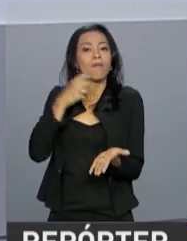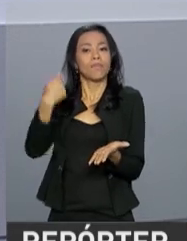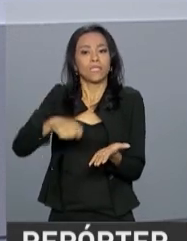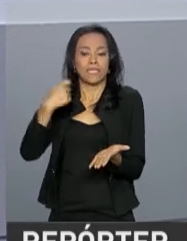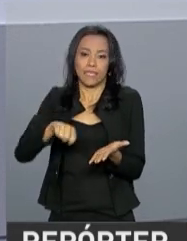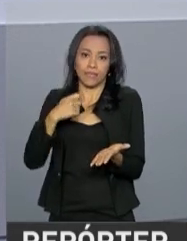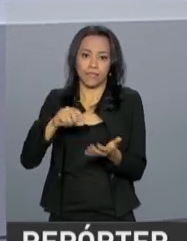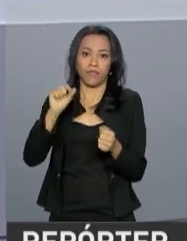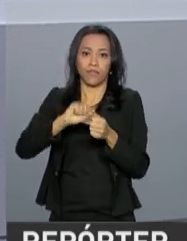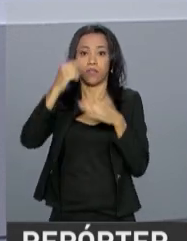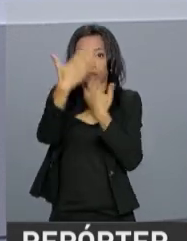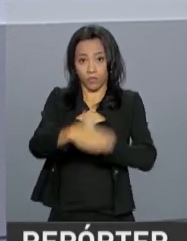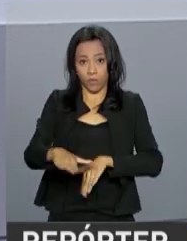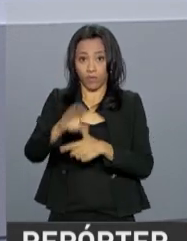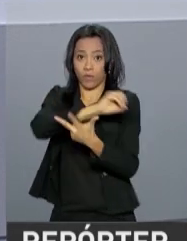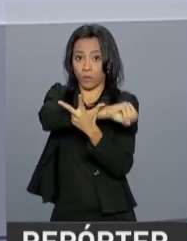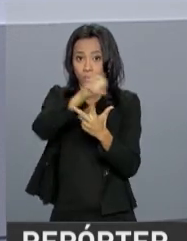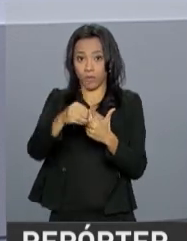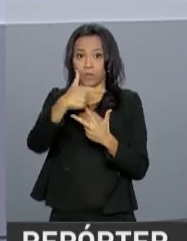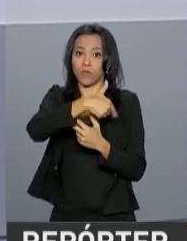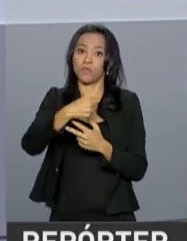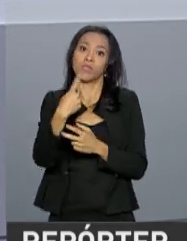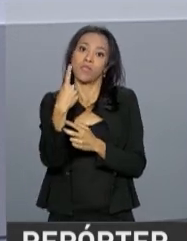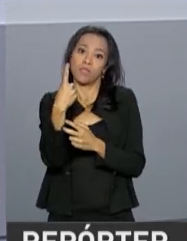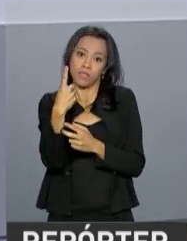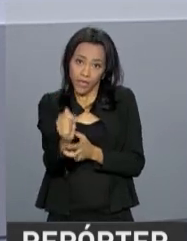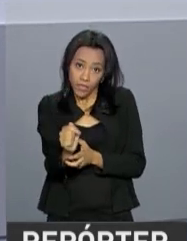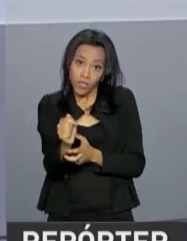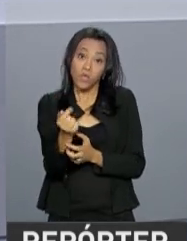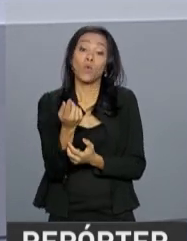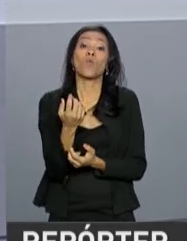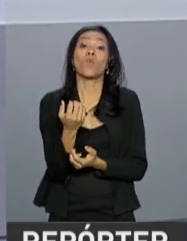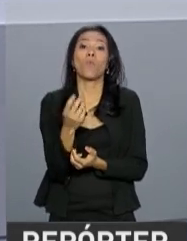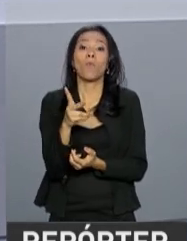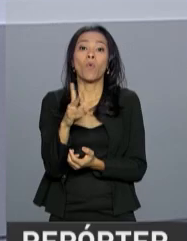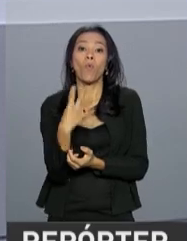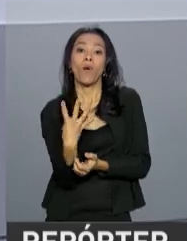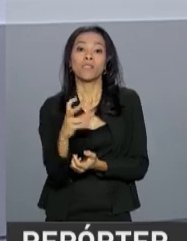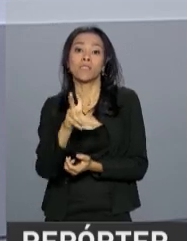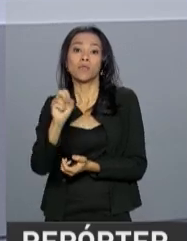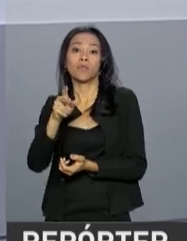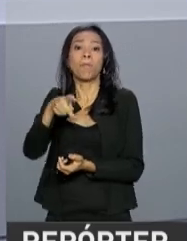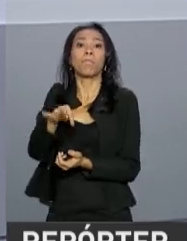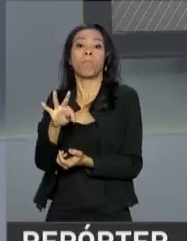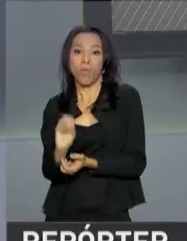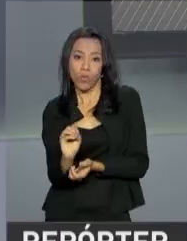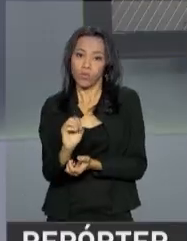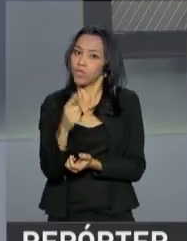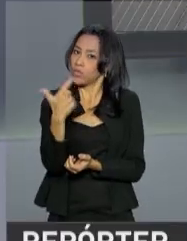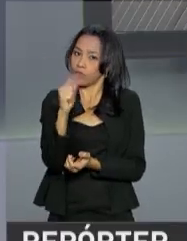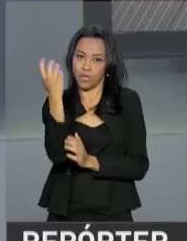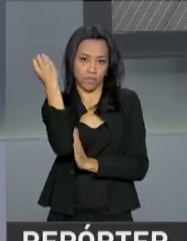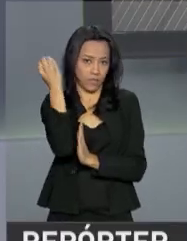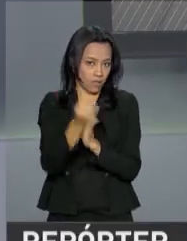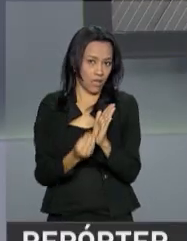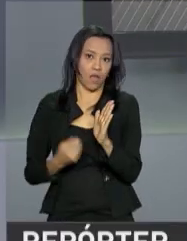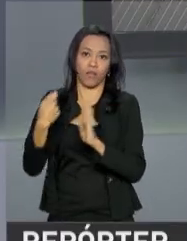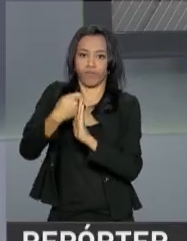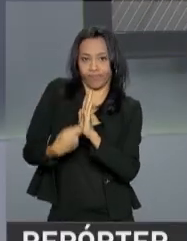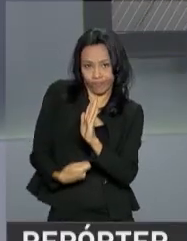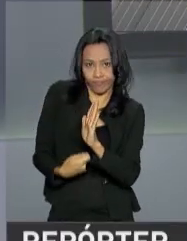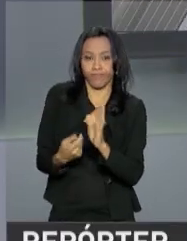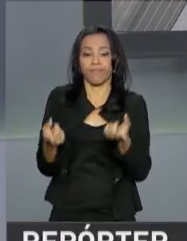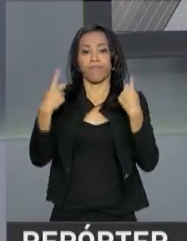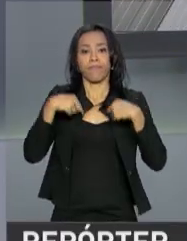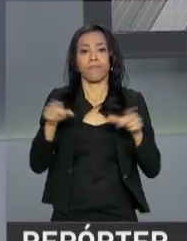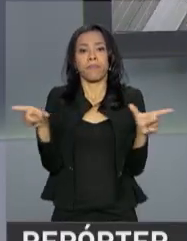de 2017, com no mínimo 450 pontos e não ter zerado a redação. A Agência Nacional de